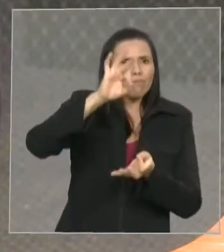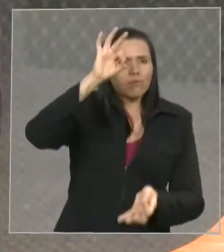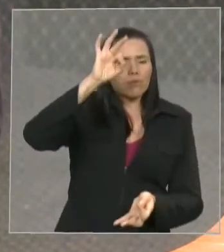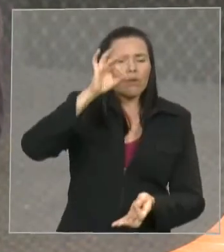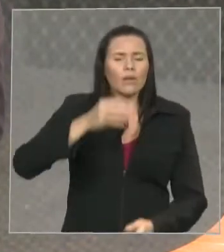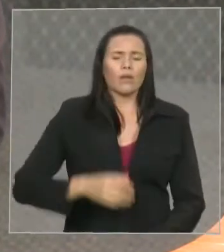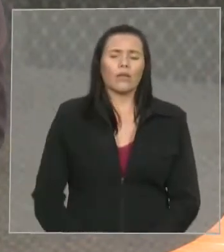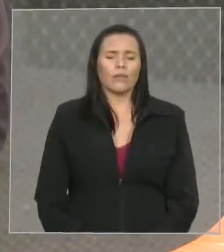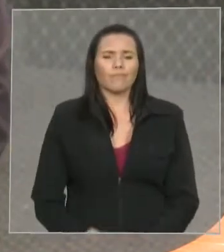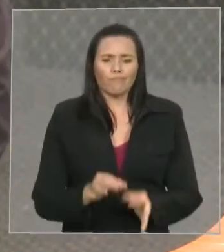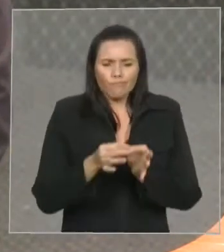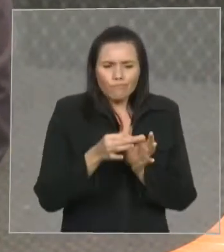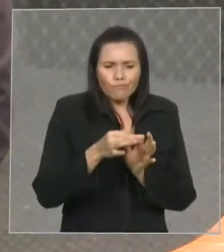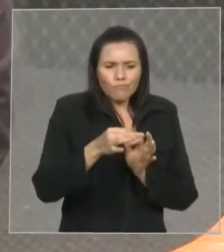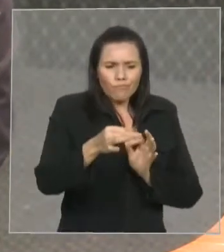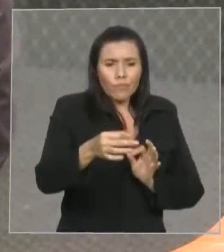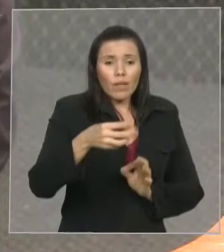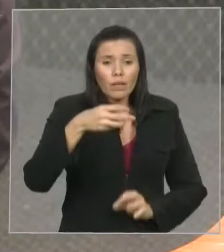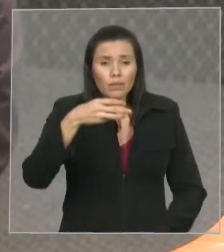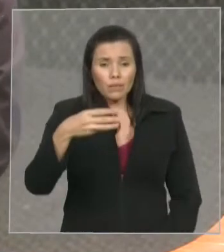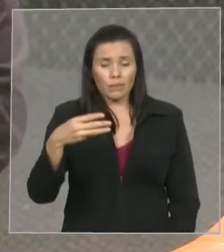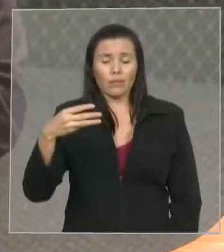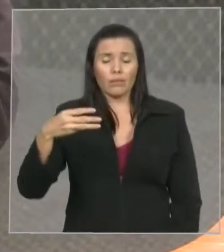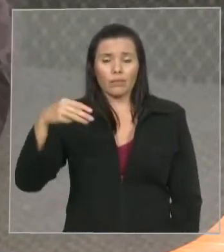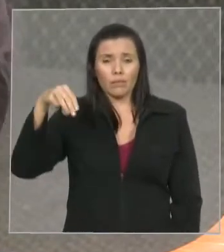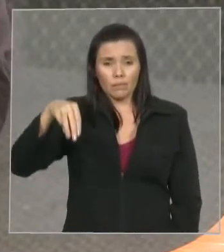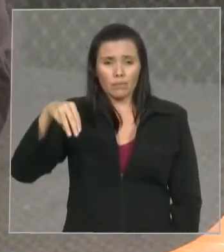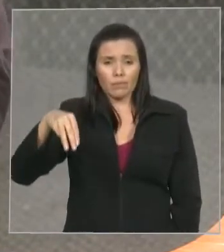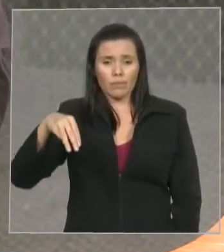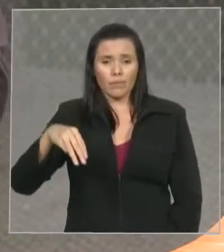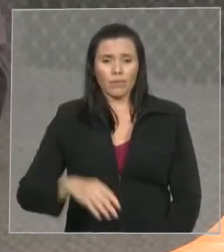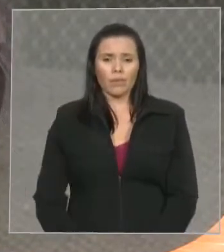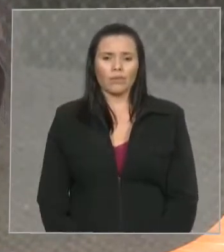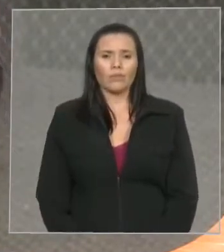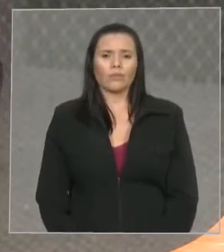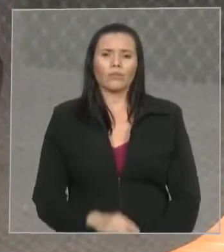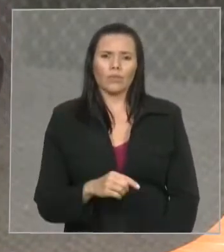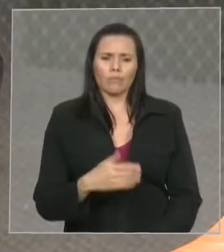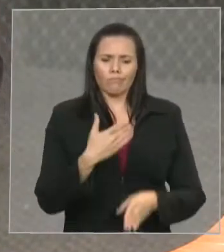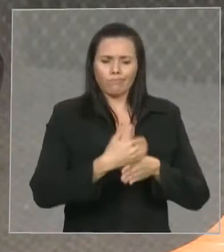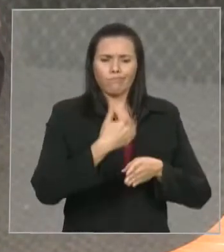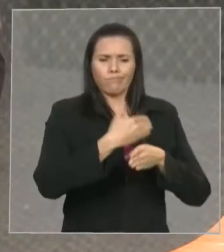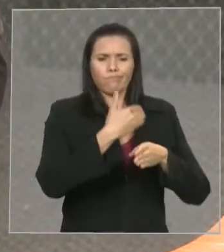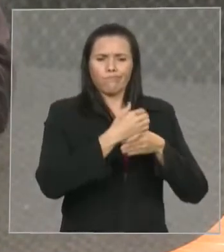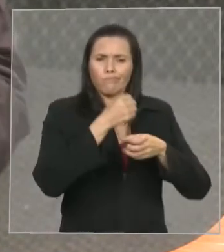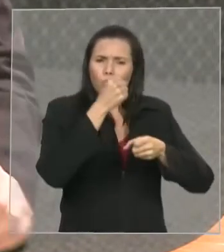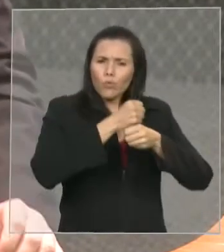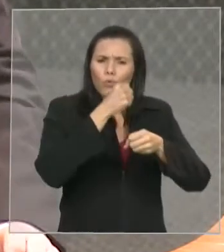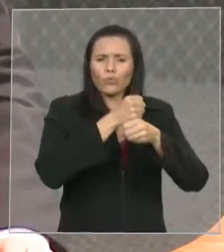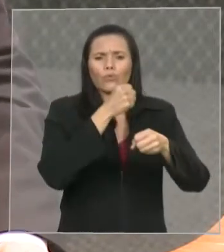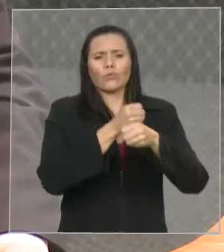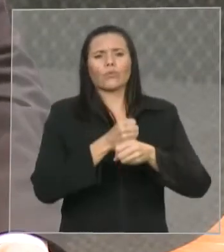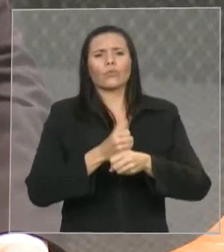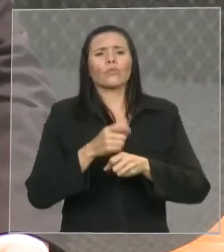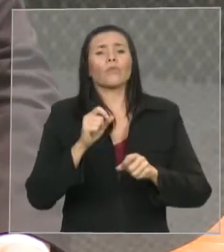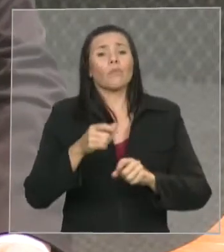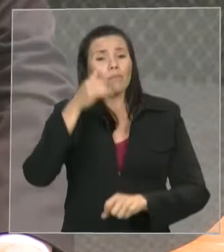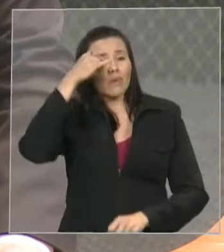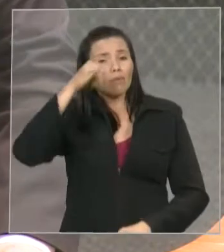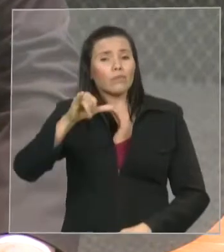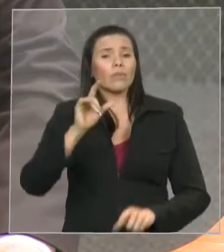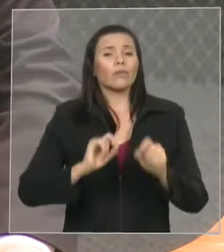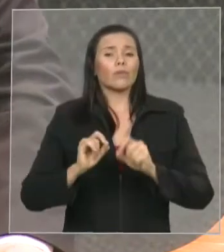as cheias, as enchentes, para que a população não possa perder seus eletrodomésticos. E foi